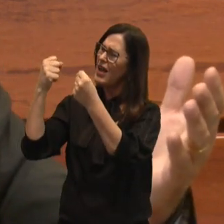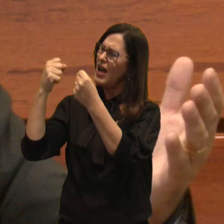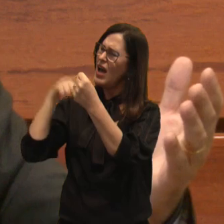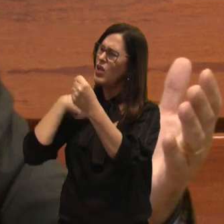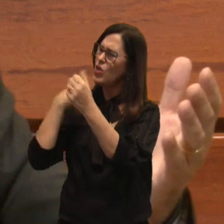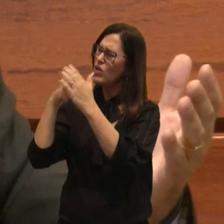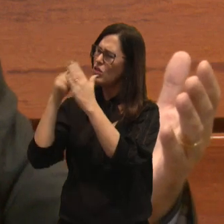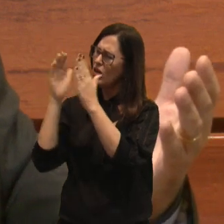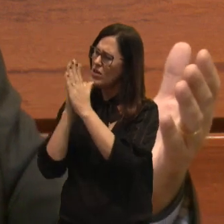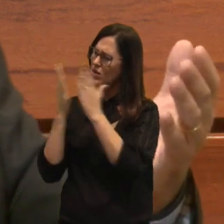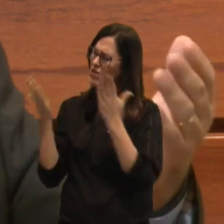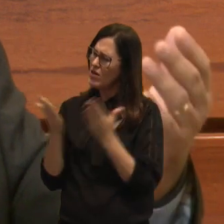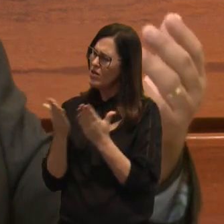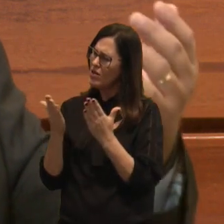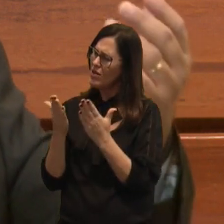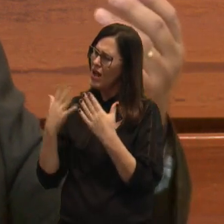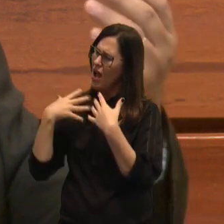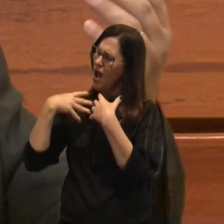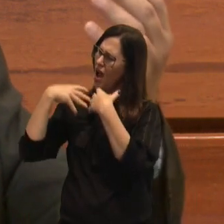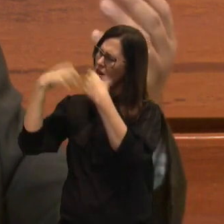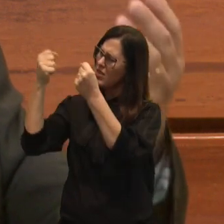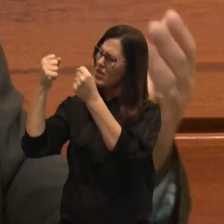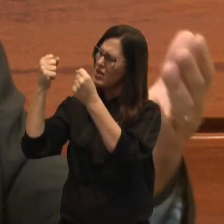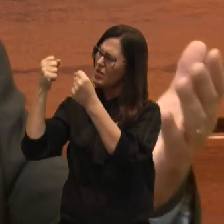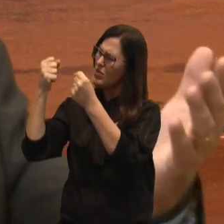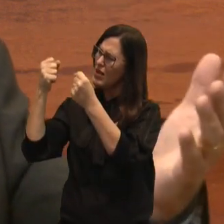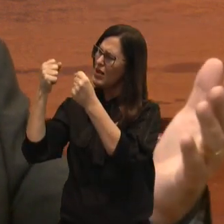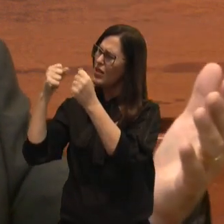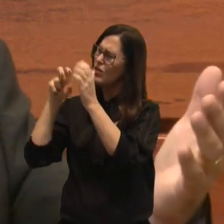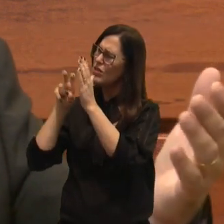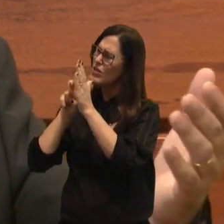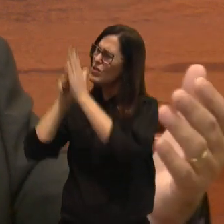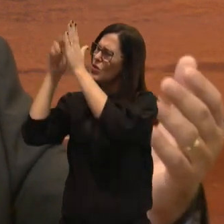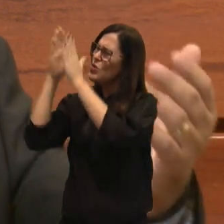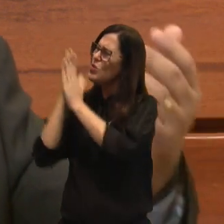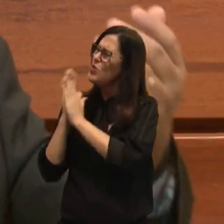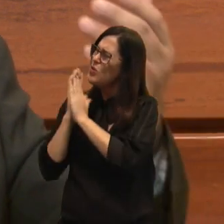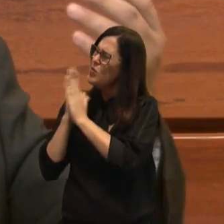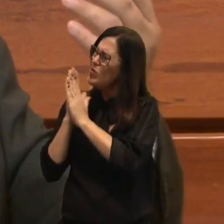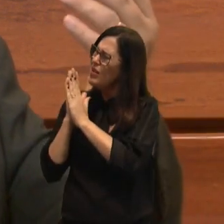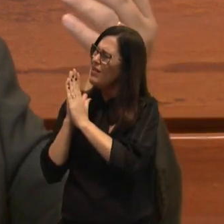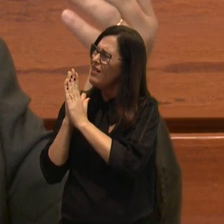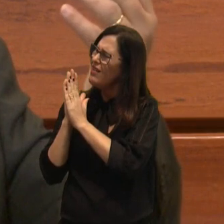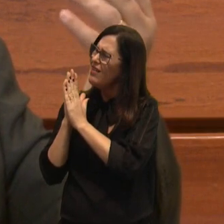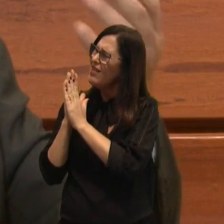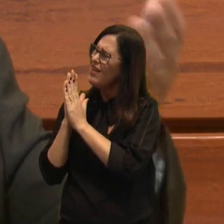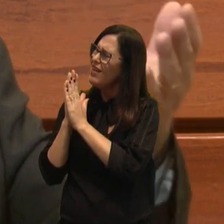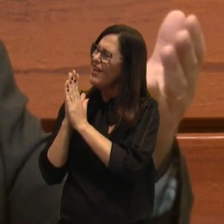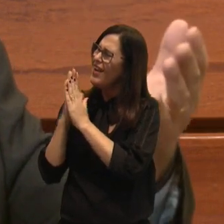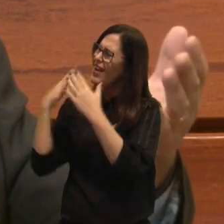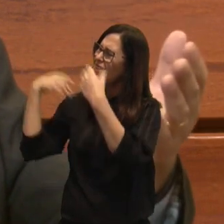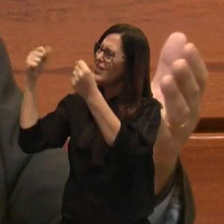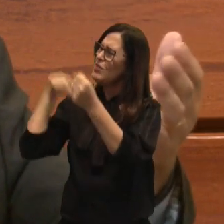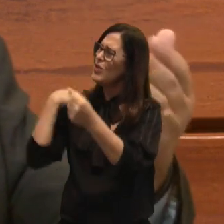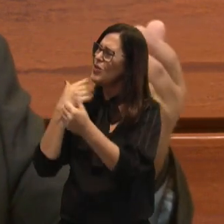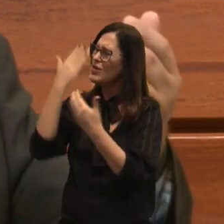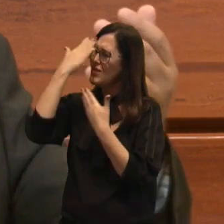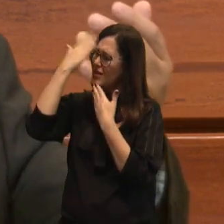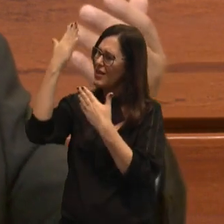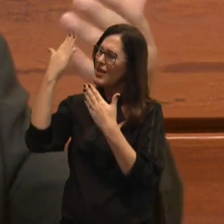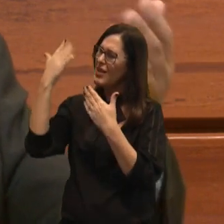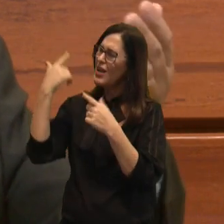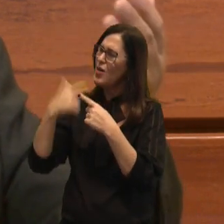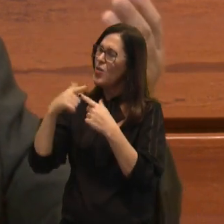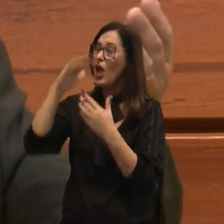oração nesta hora. Receba, Deus, as nossas súplicas. Receba, Deus, a nossa gratidão, porque